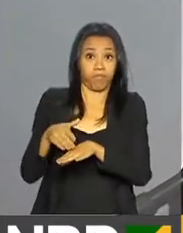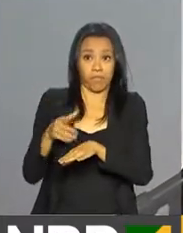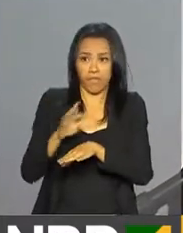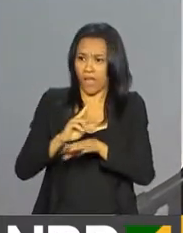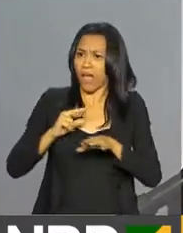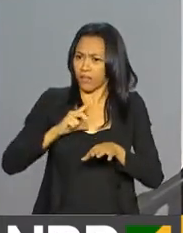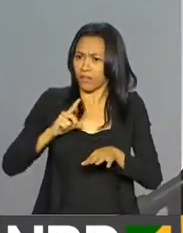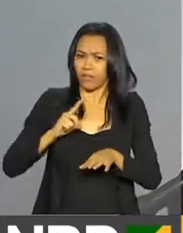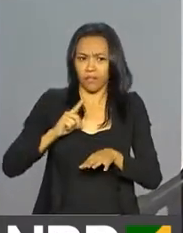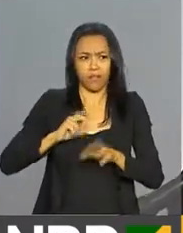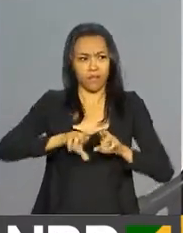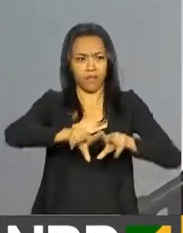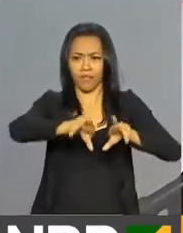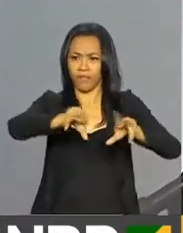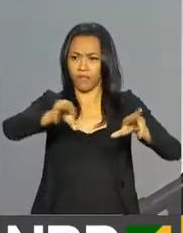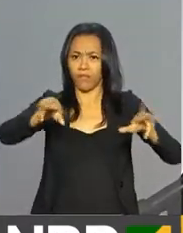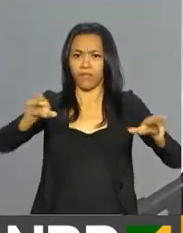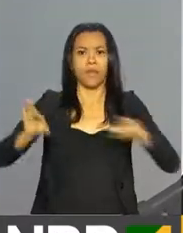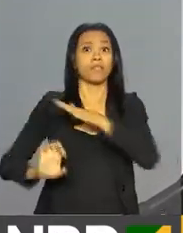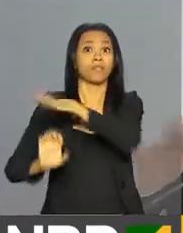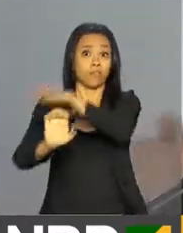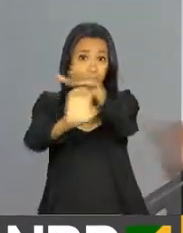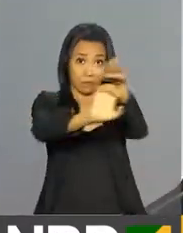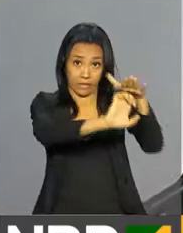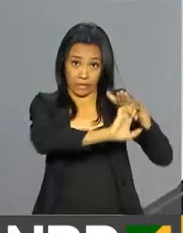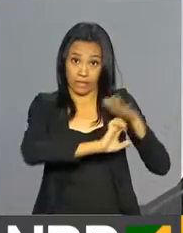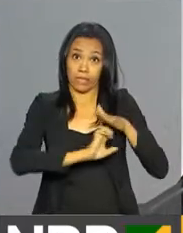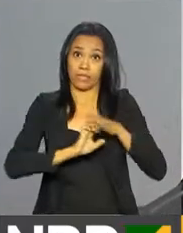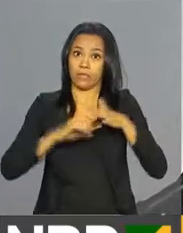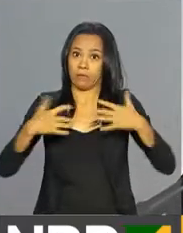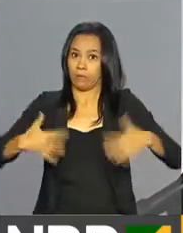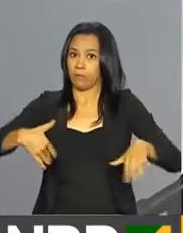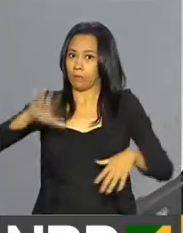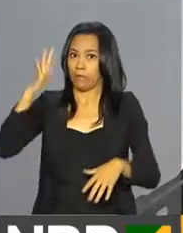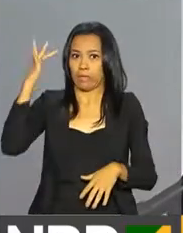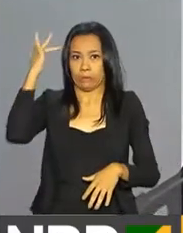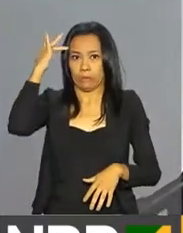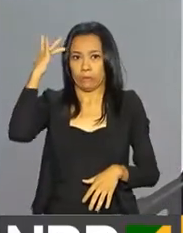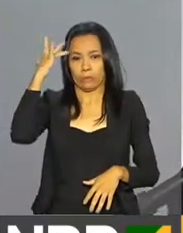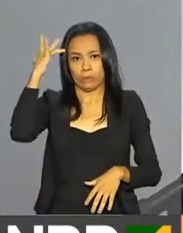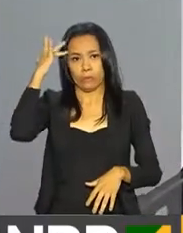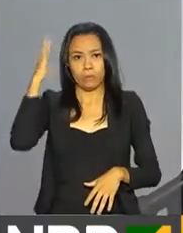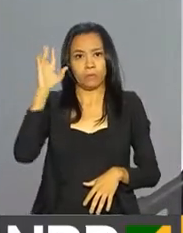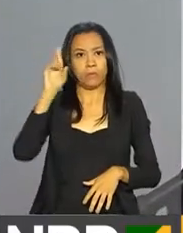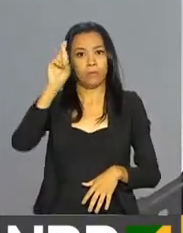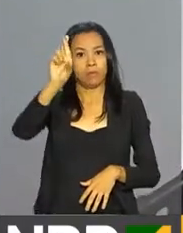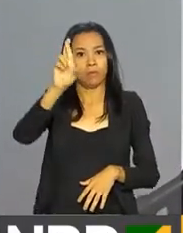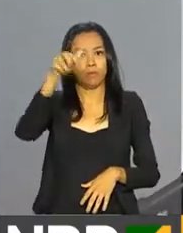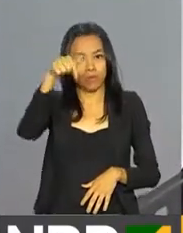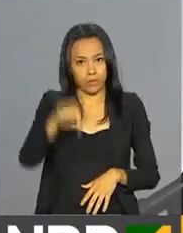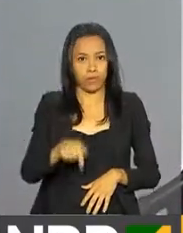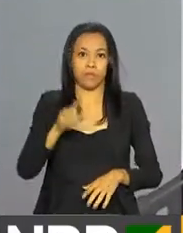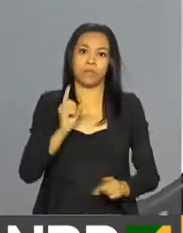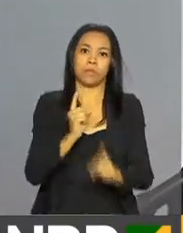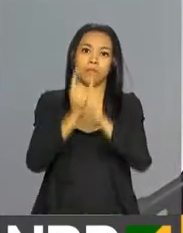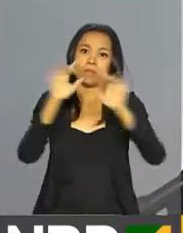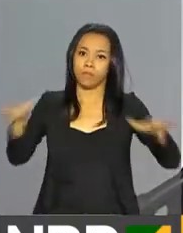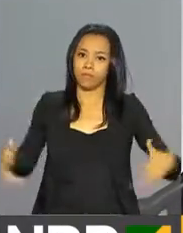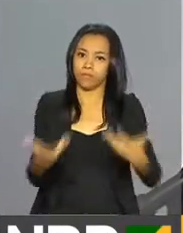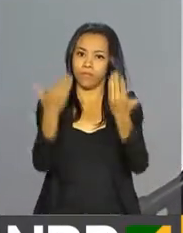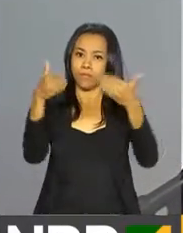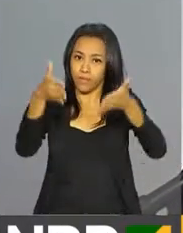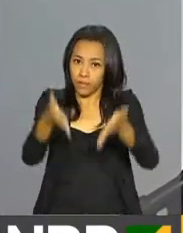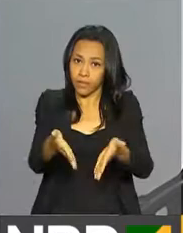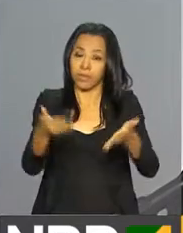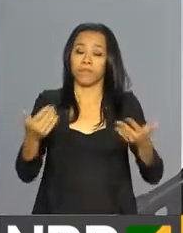estão muitos empreendedores na verdade são as maiores autoridades deste evento é eu quero cumprimentá-los é por isso e renová o